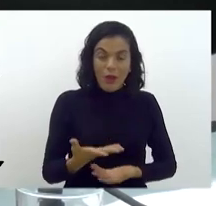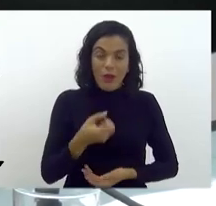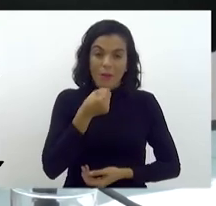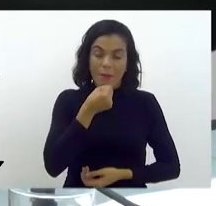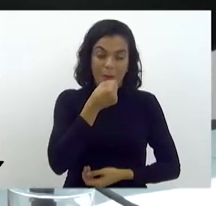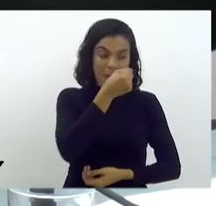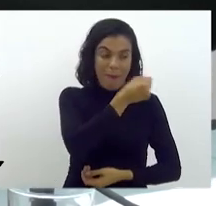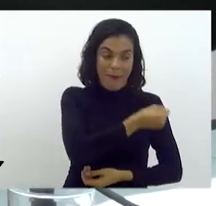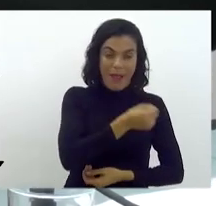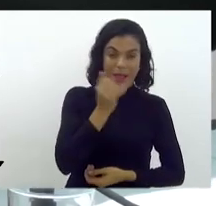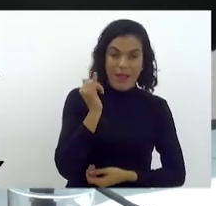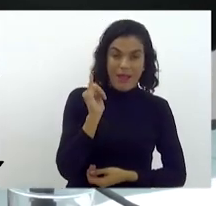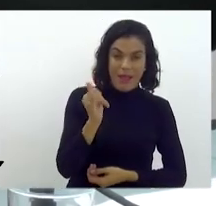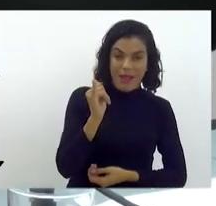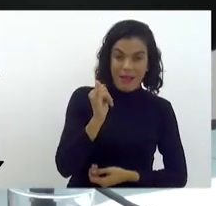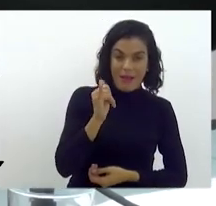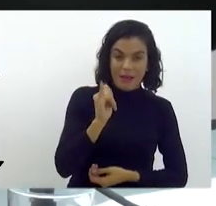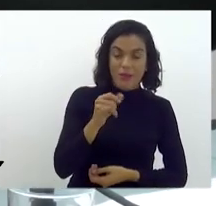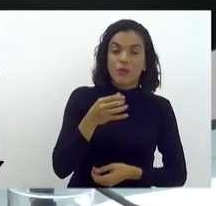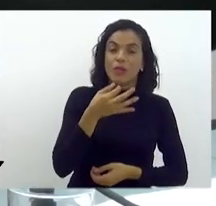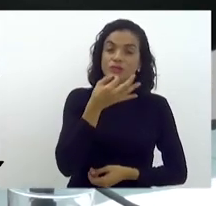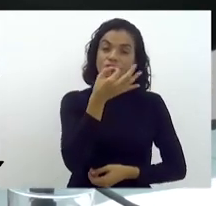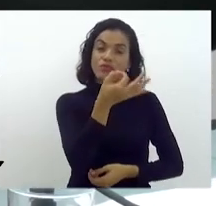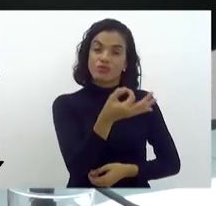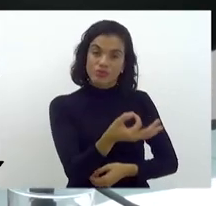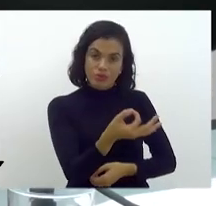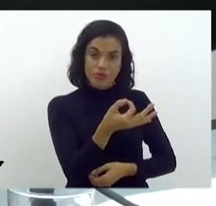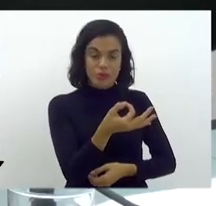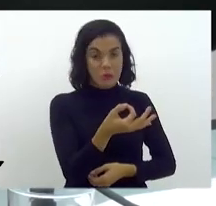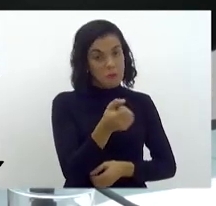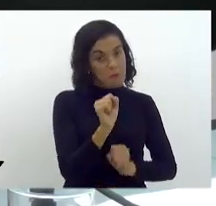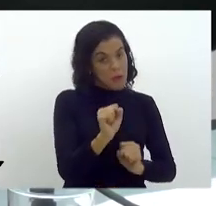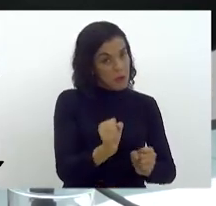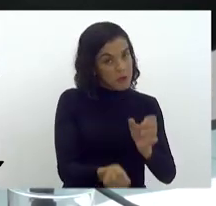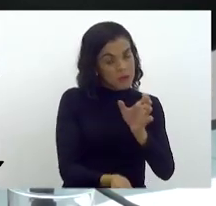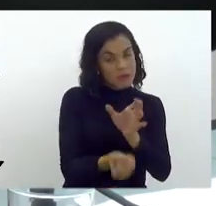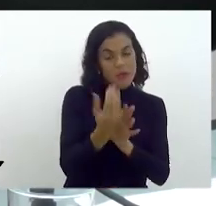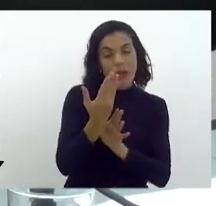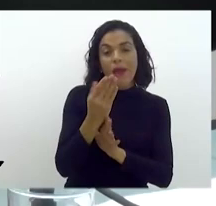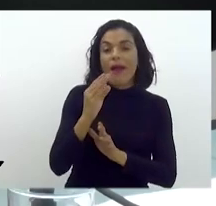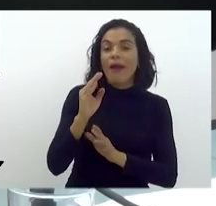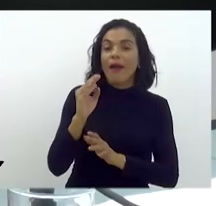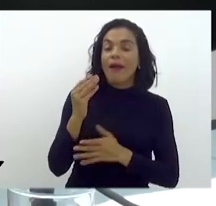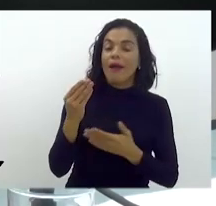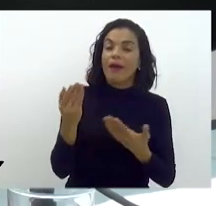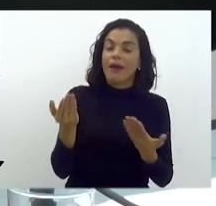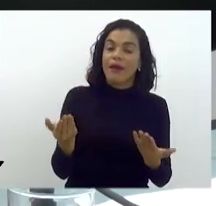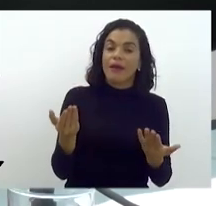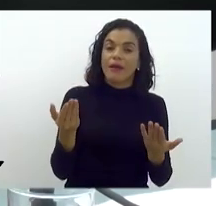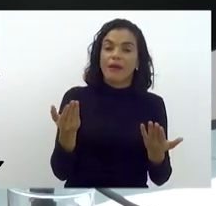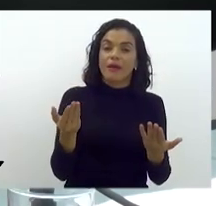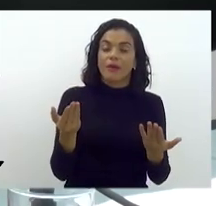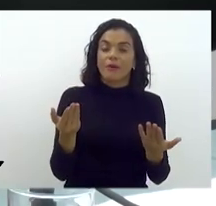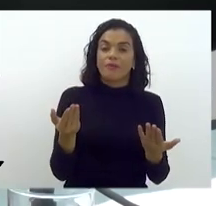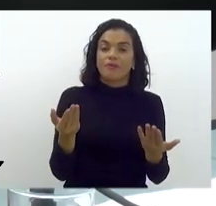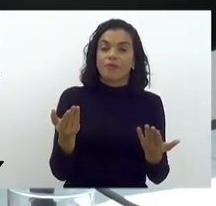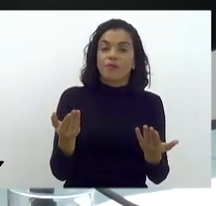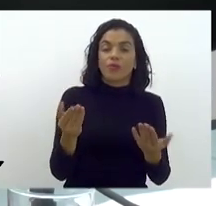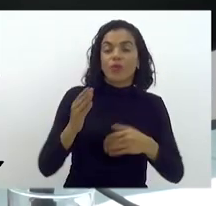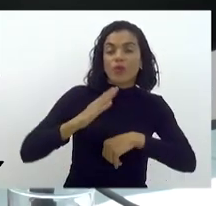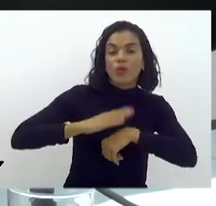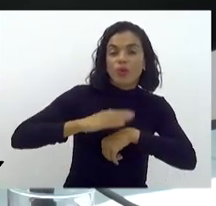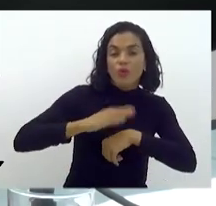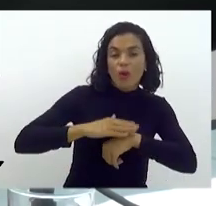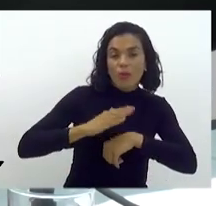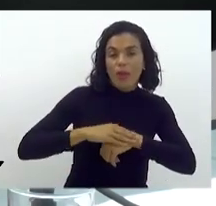relatora Talvez uma sugestão que possa vir né É exatamente que nesse no momento